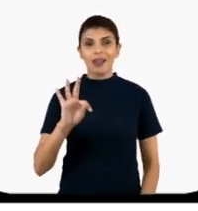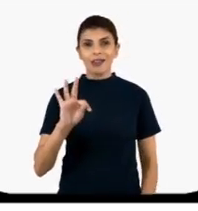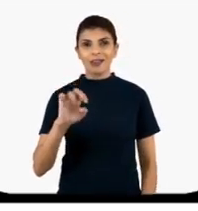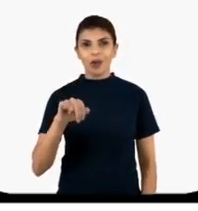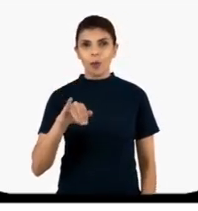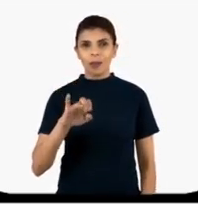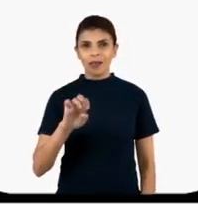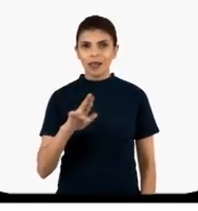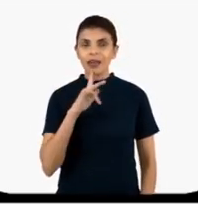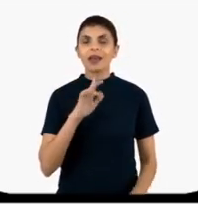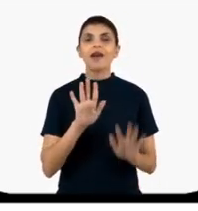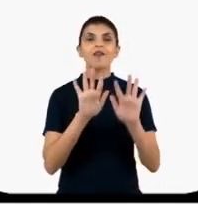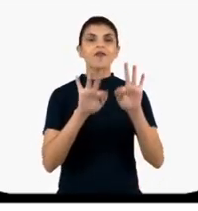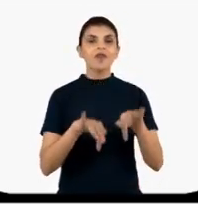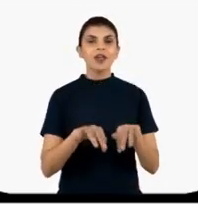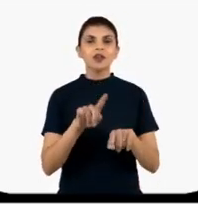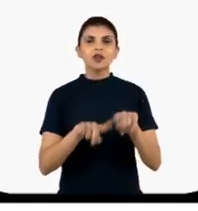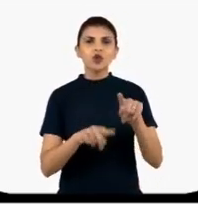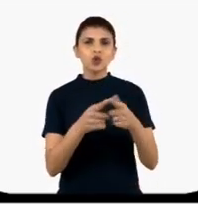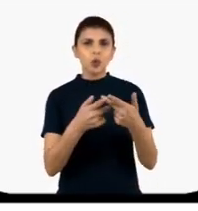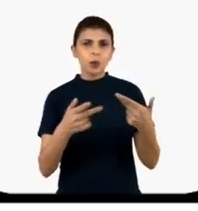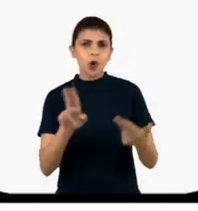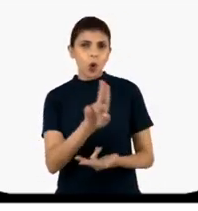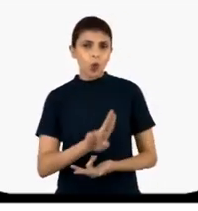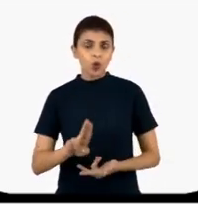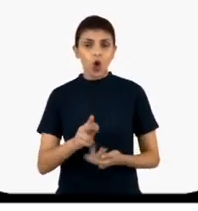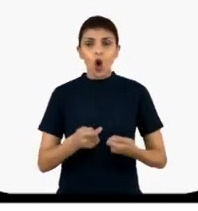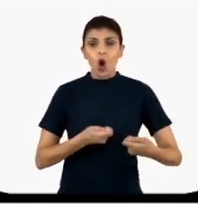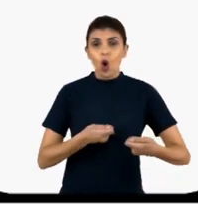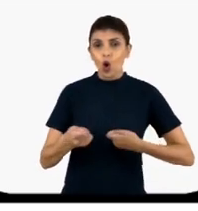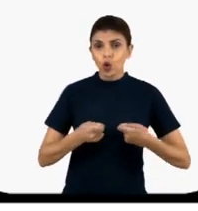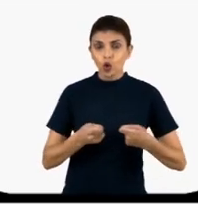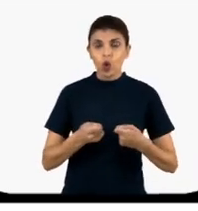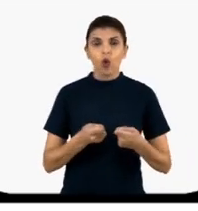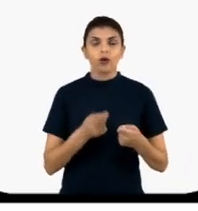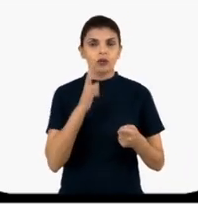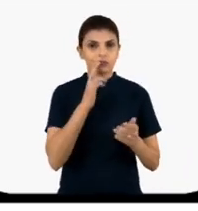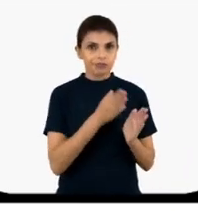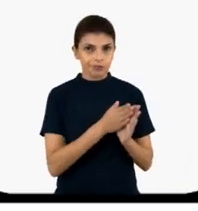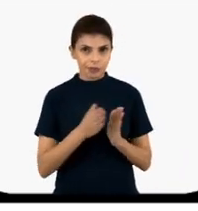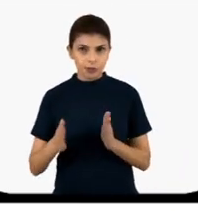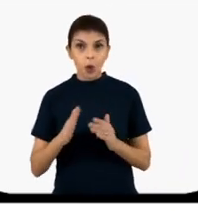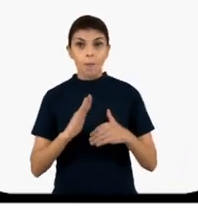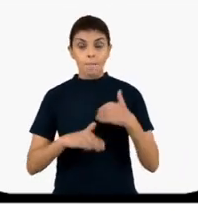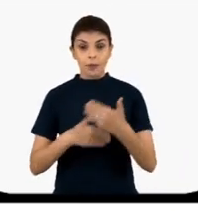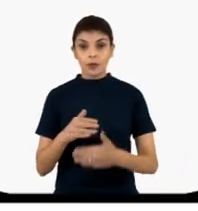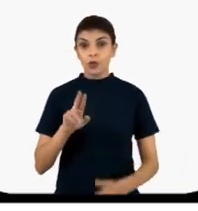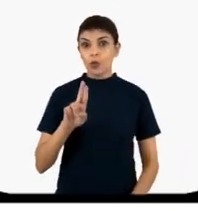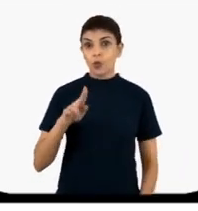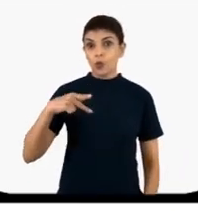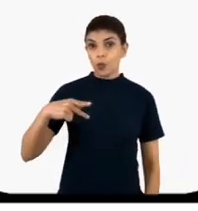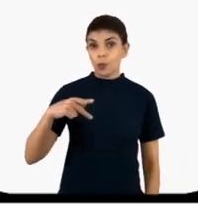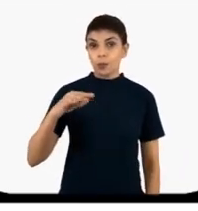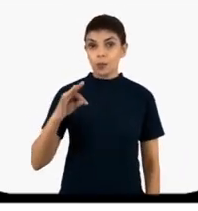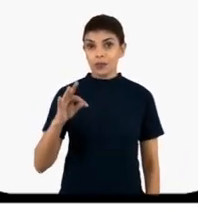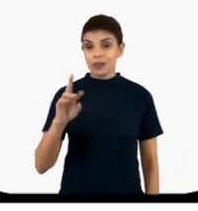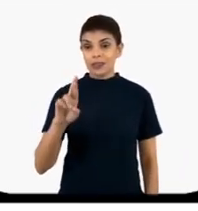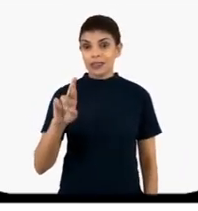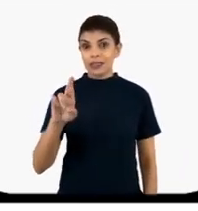do processo e, finalmente, os métodos de instrumentação, controle e monitoramento. Para o processo upstream,